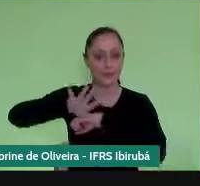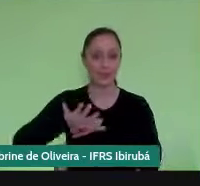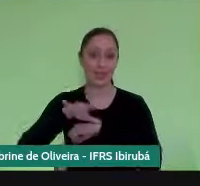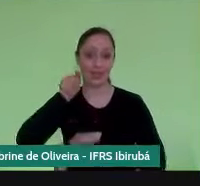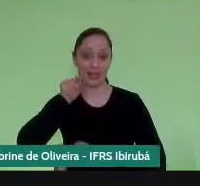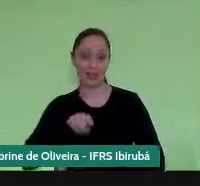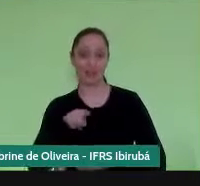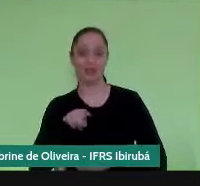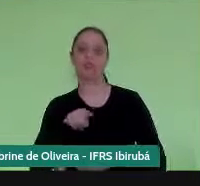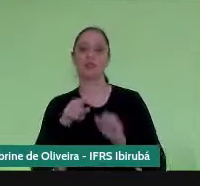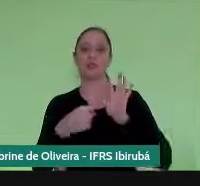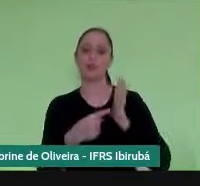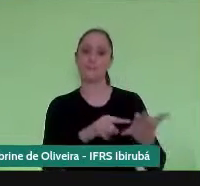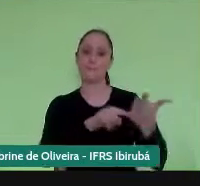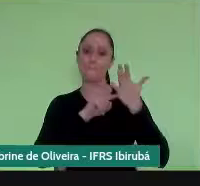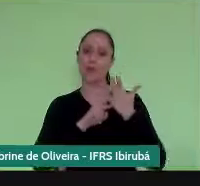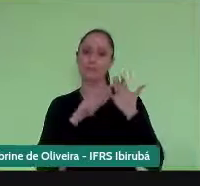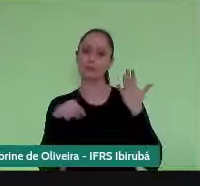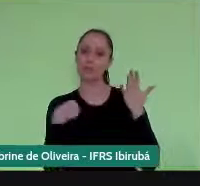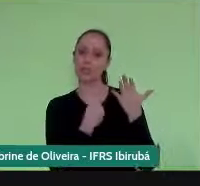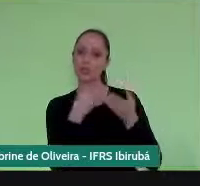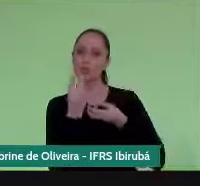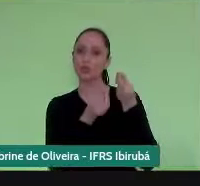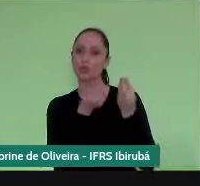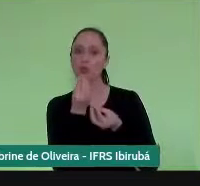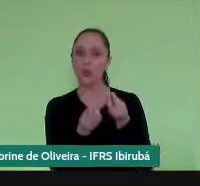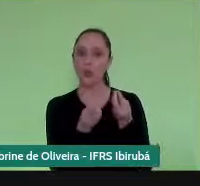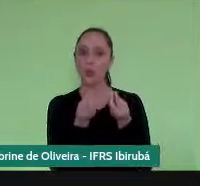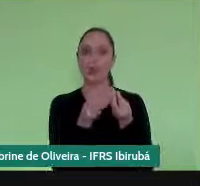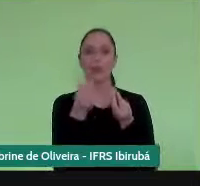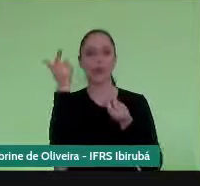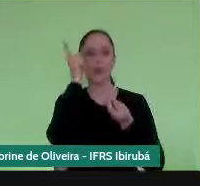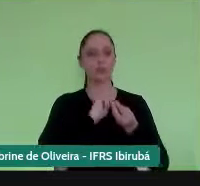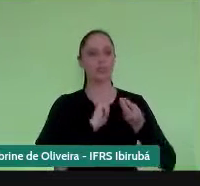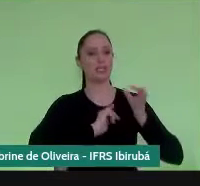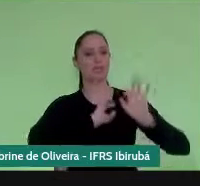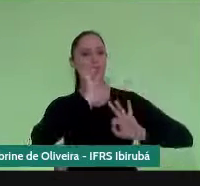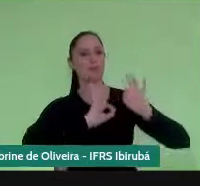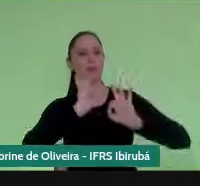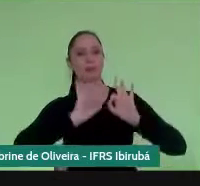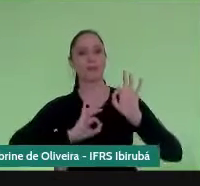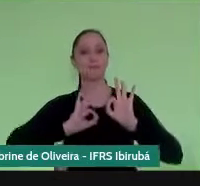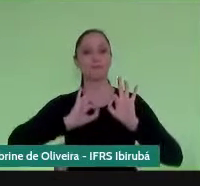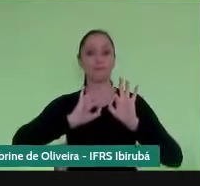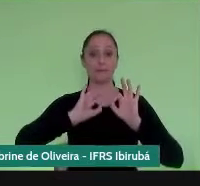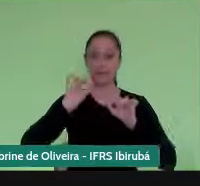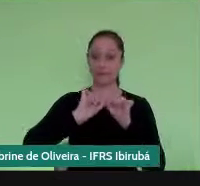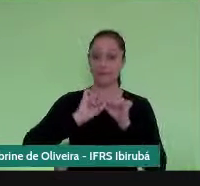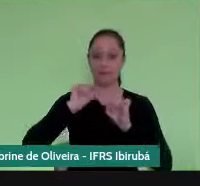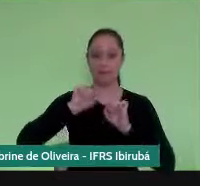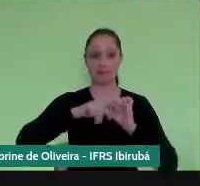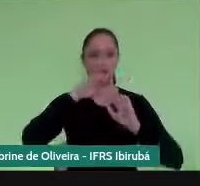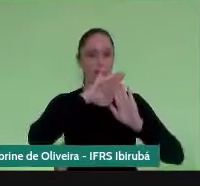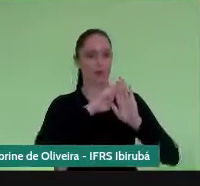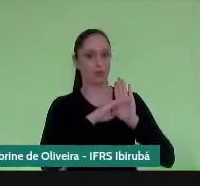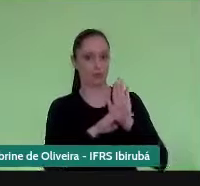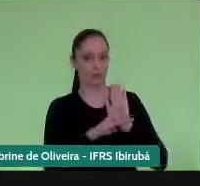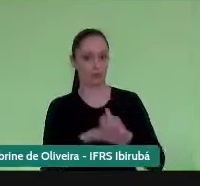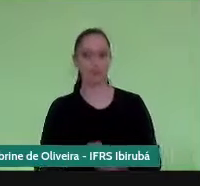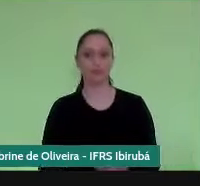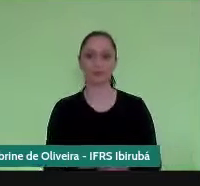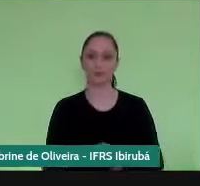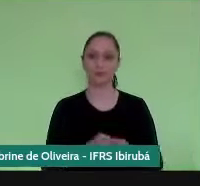definitória do que a gente procura realizar nesse processo aí do programa. Então, o que se